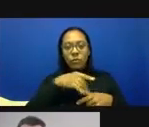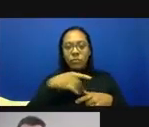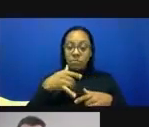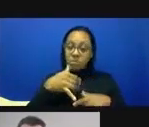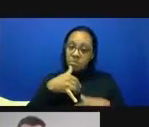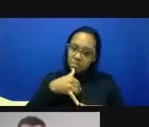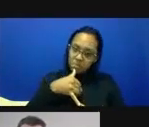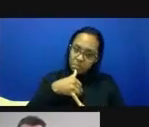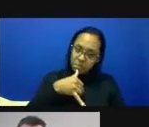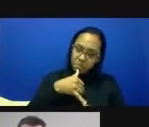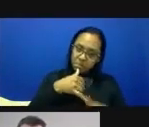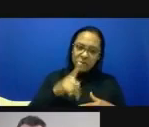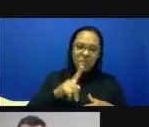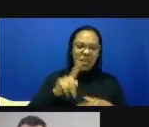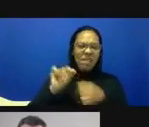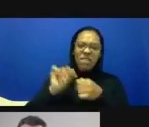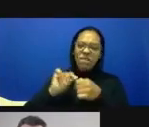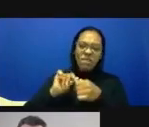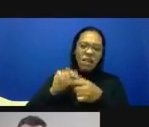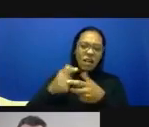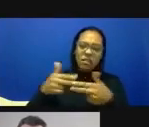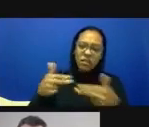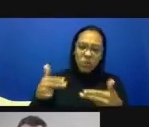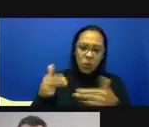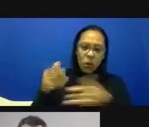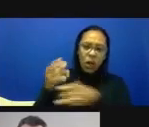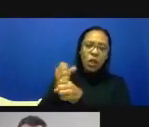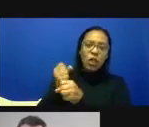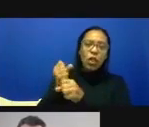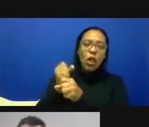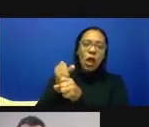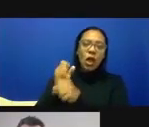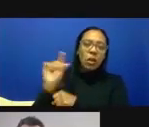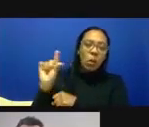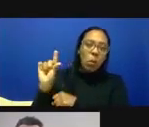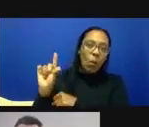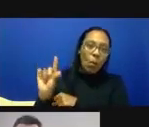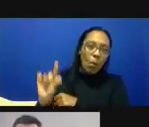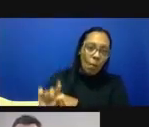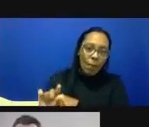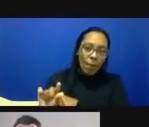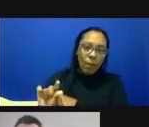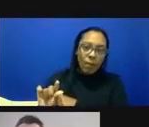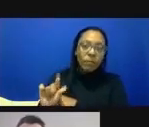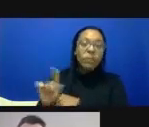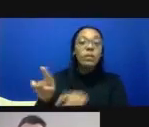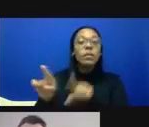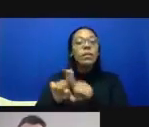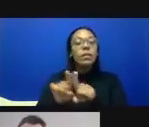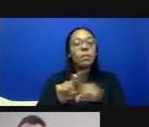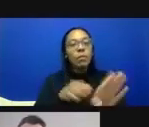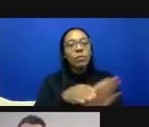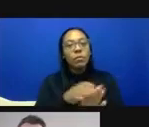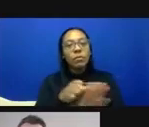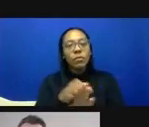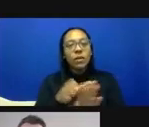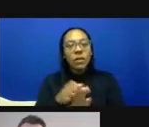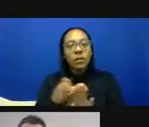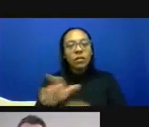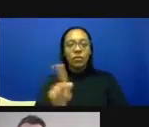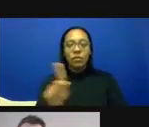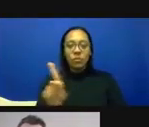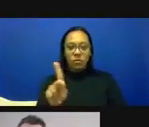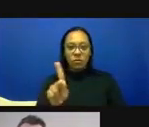rendendo tanto na escola, as notas estão baixando. Então, essa orientação, orientar também os professores para ficarem